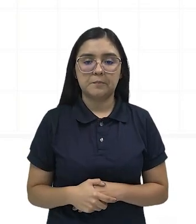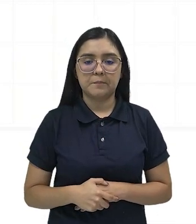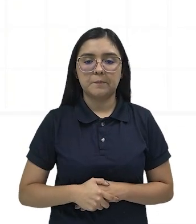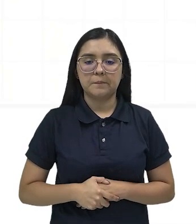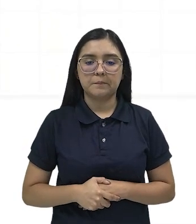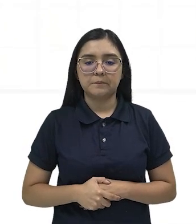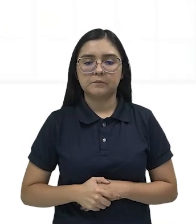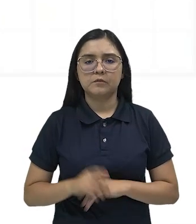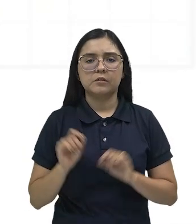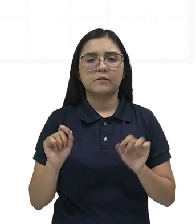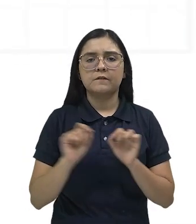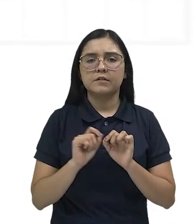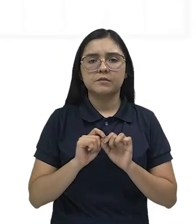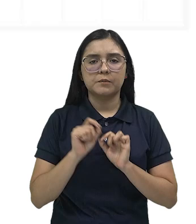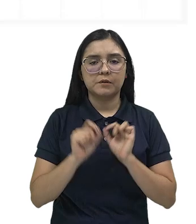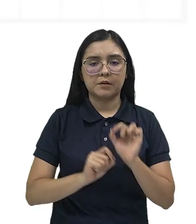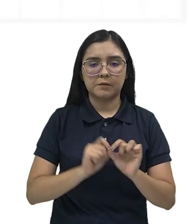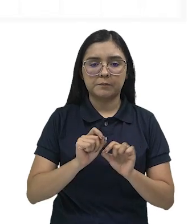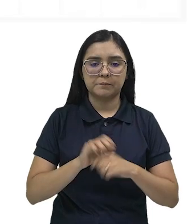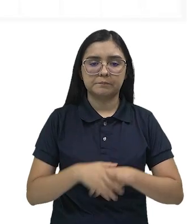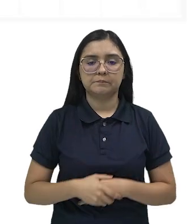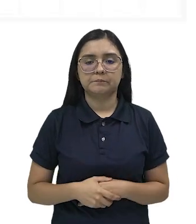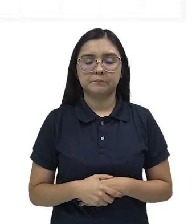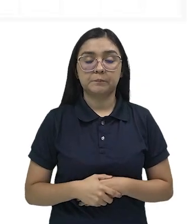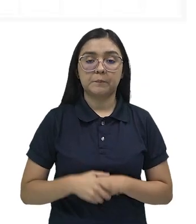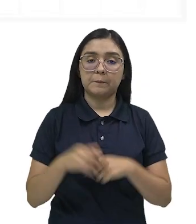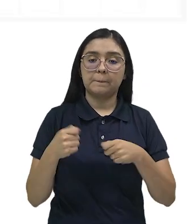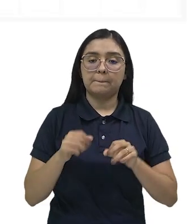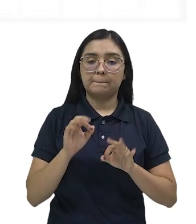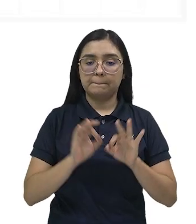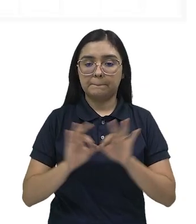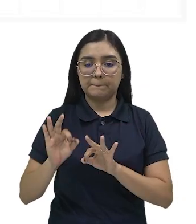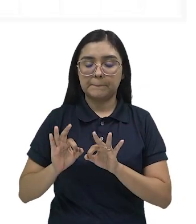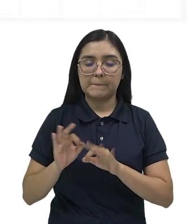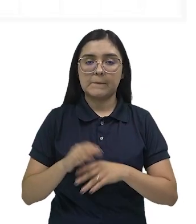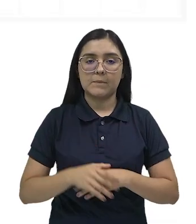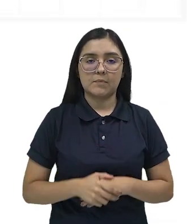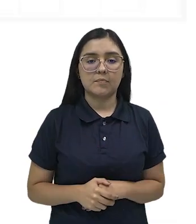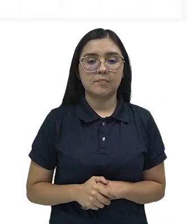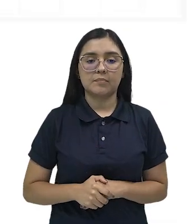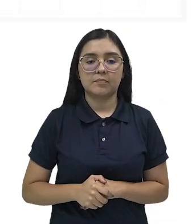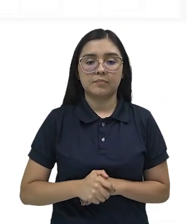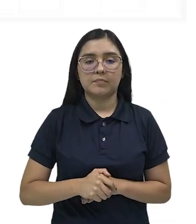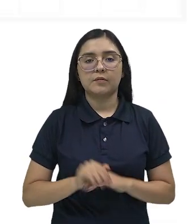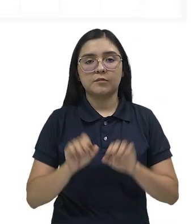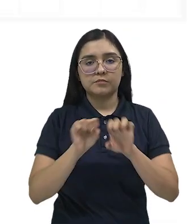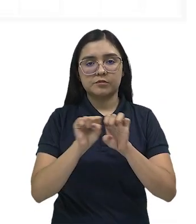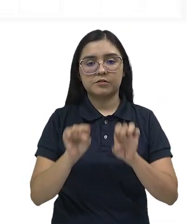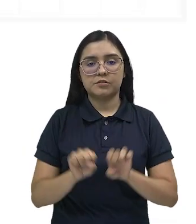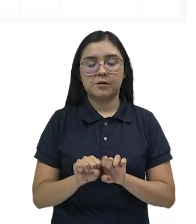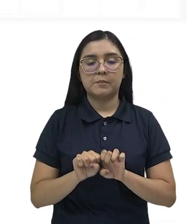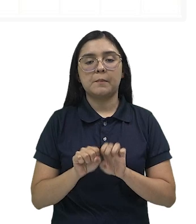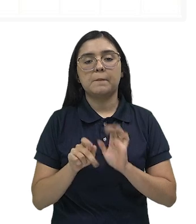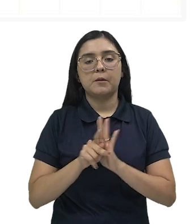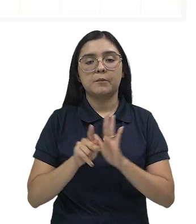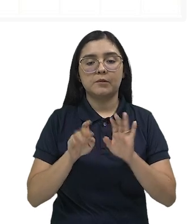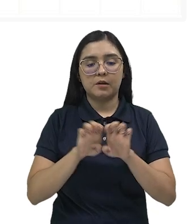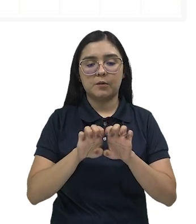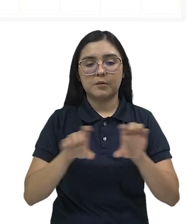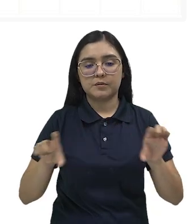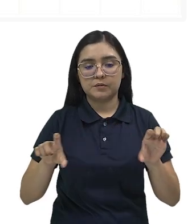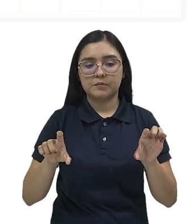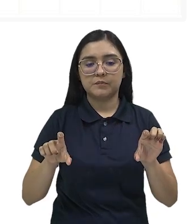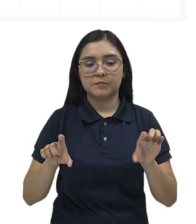que fazer? Nós temos que montar, né, o sisteminha. Então, está aqui